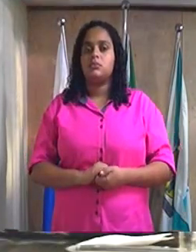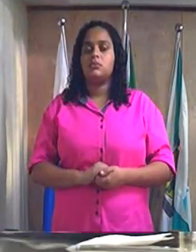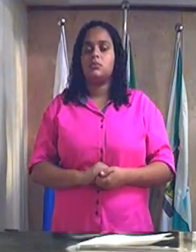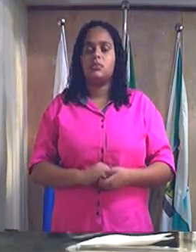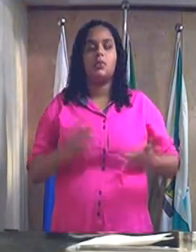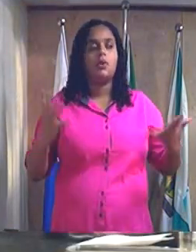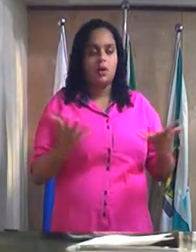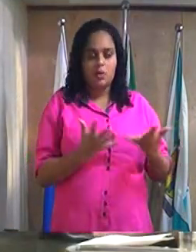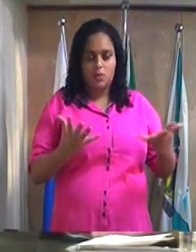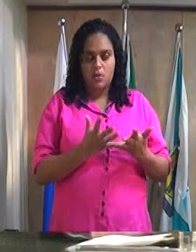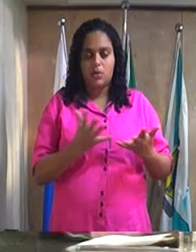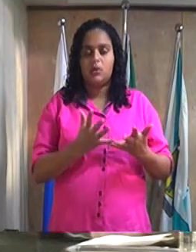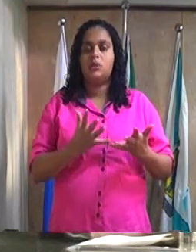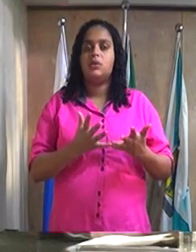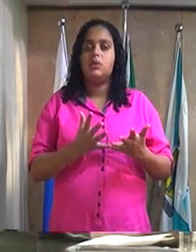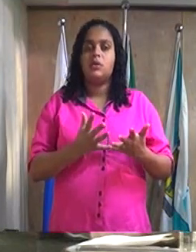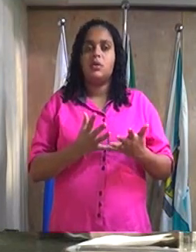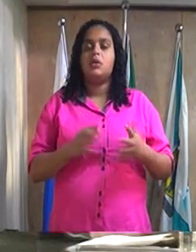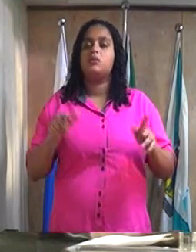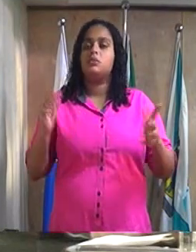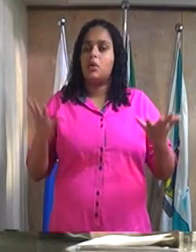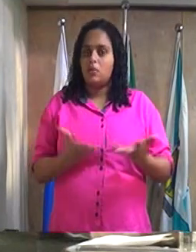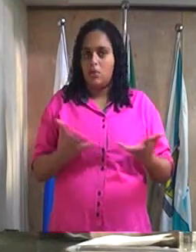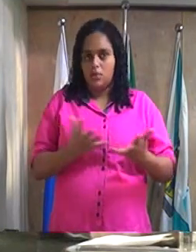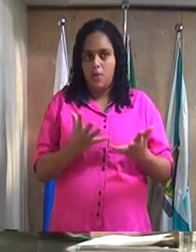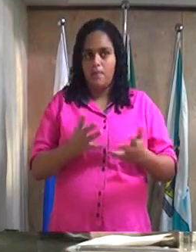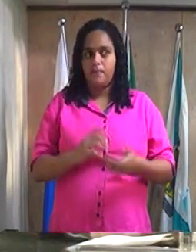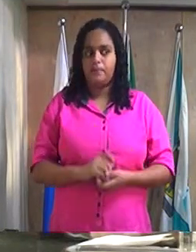Nesse momento, a matéria encontra-se